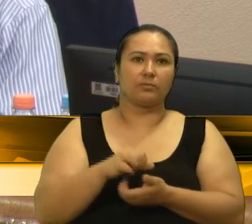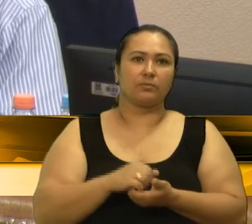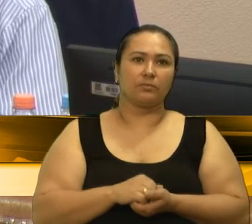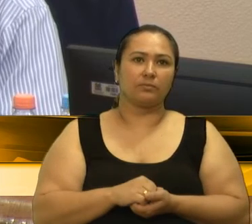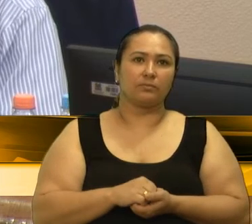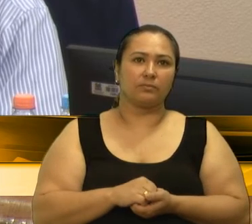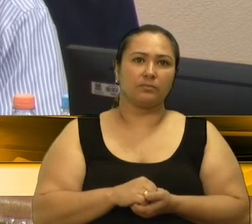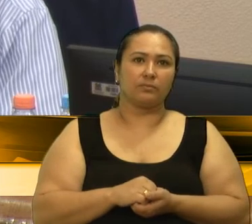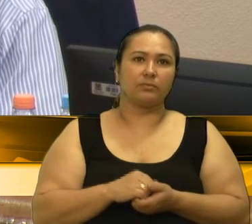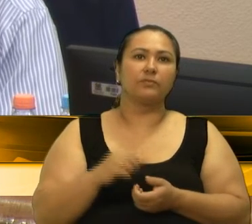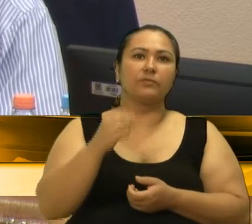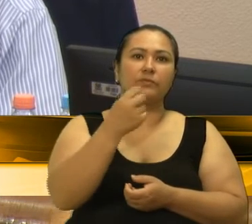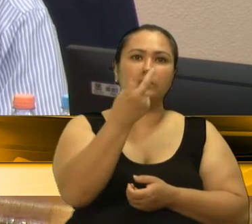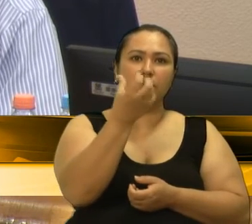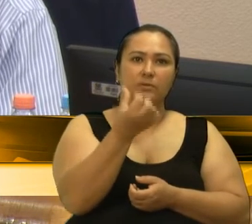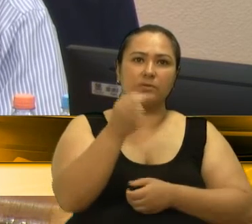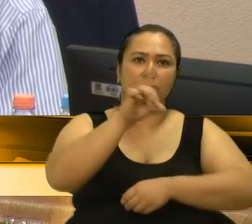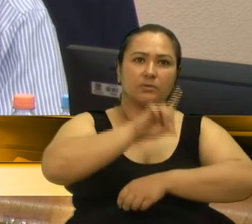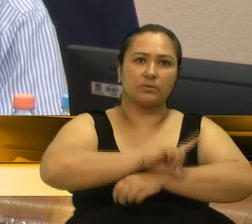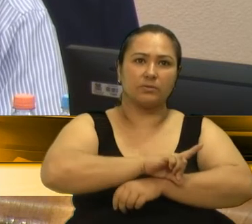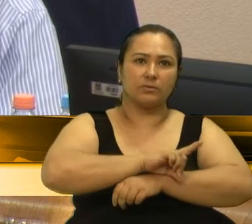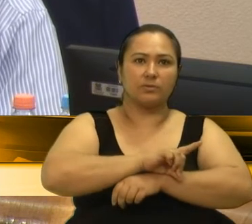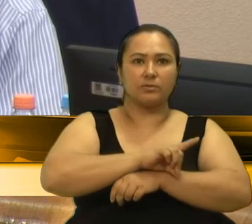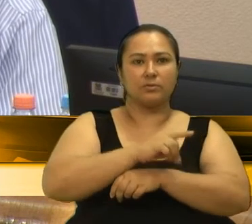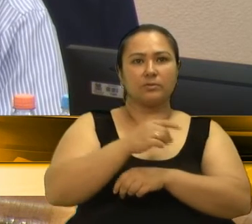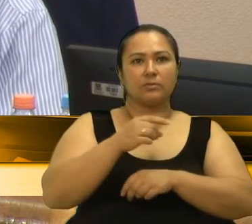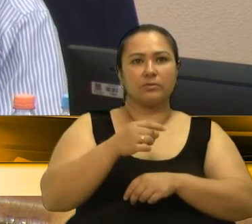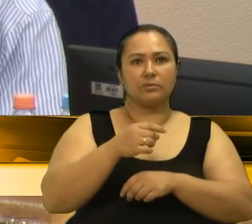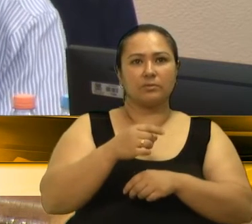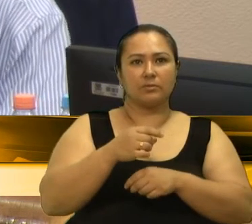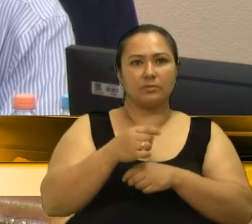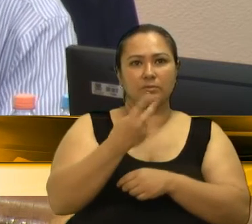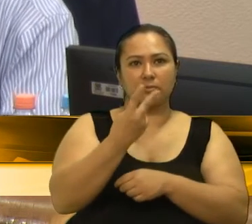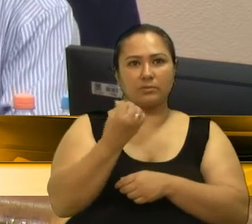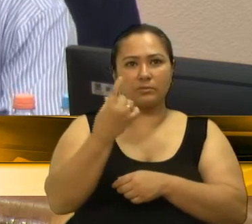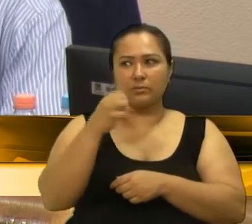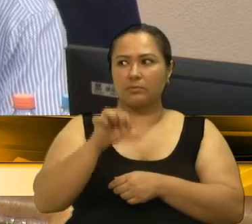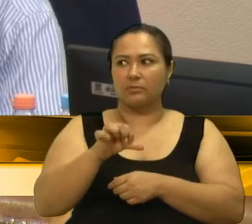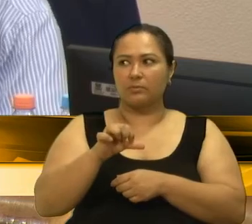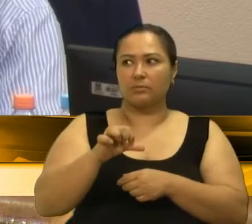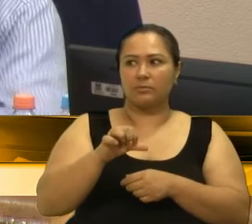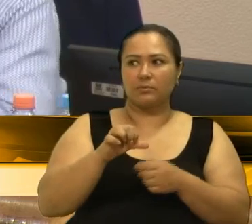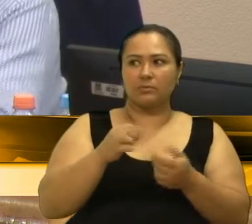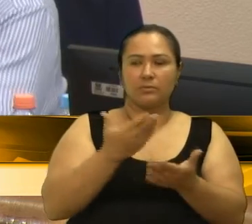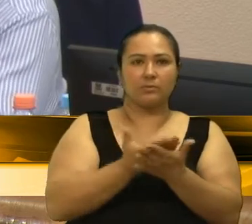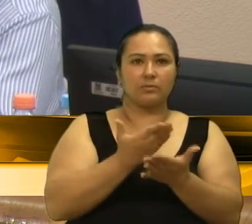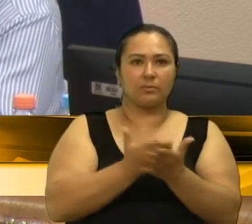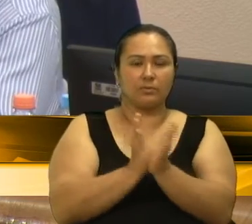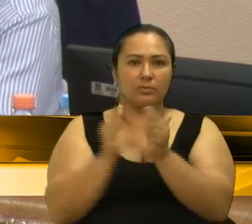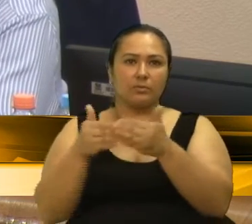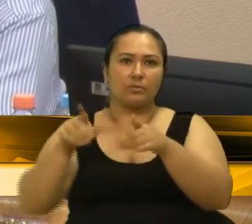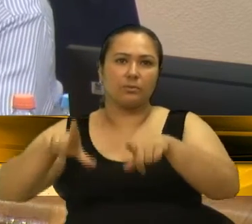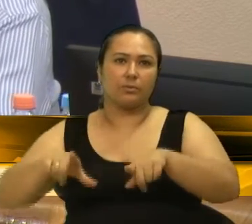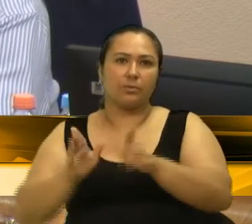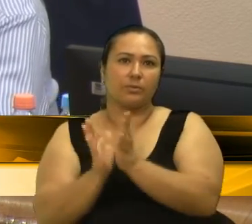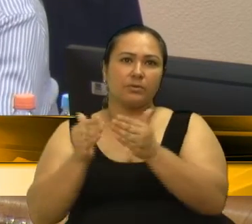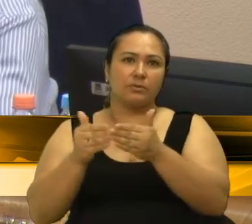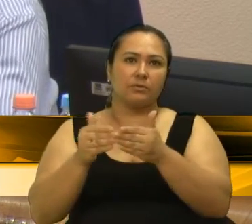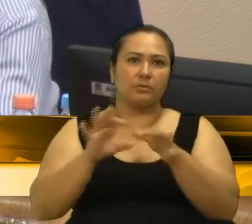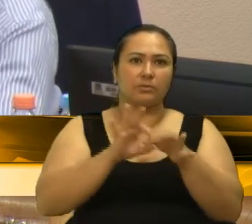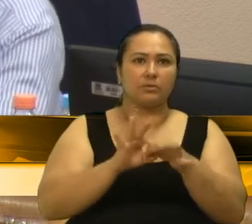Aos 26 dias do mês de março de 2019, com início às 14 horas e 32 minutos, na sala de comissões vereadoras GNPTF,